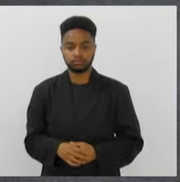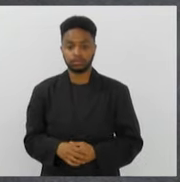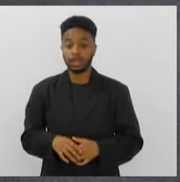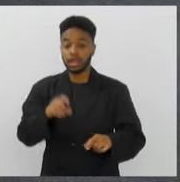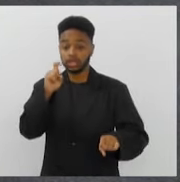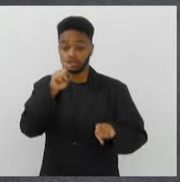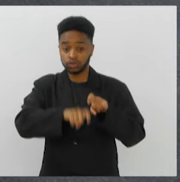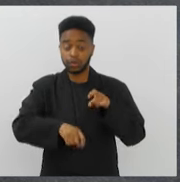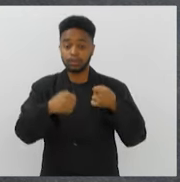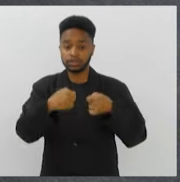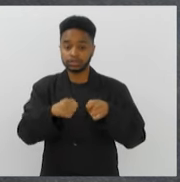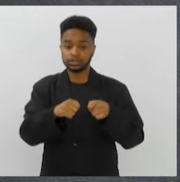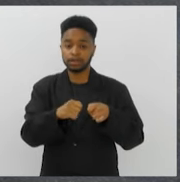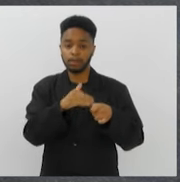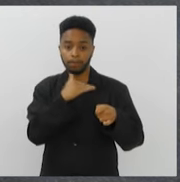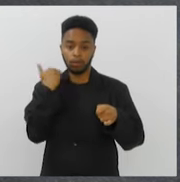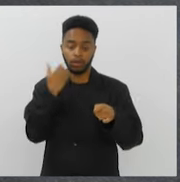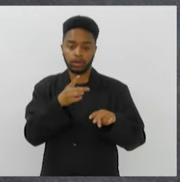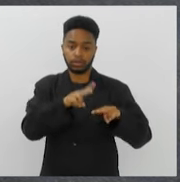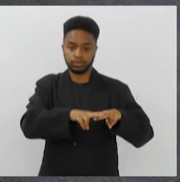Estuprador tinha que apodrecer na cadeia.